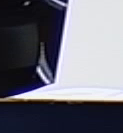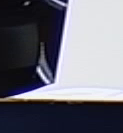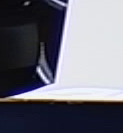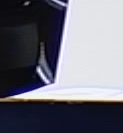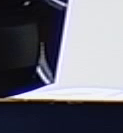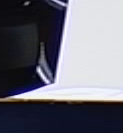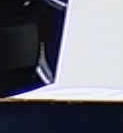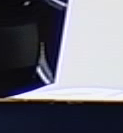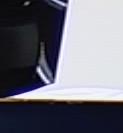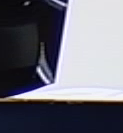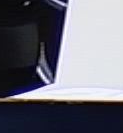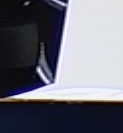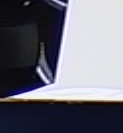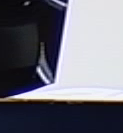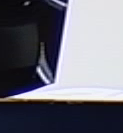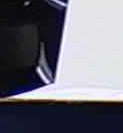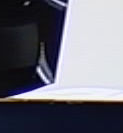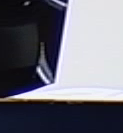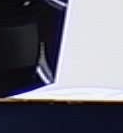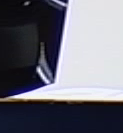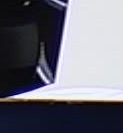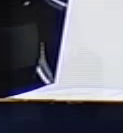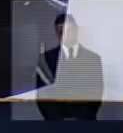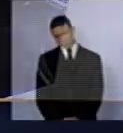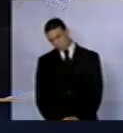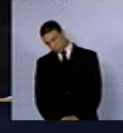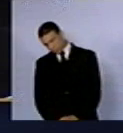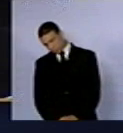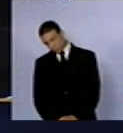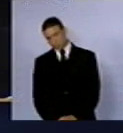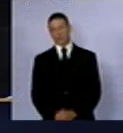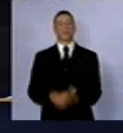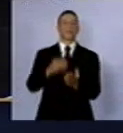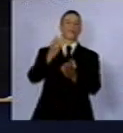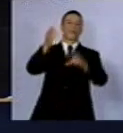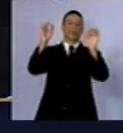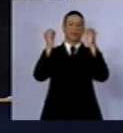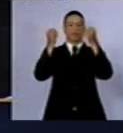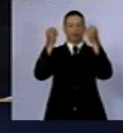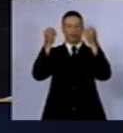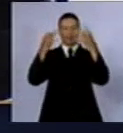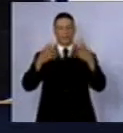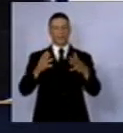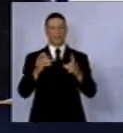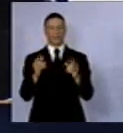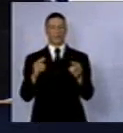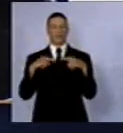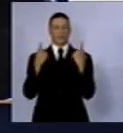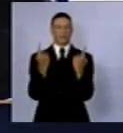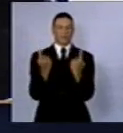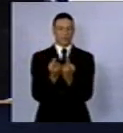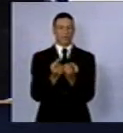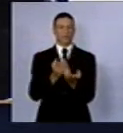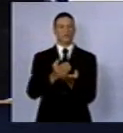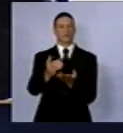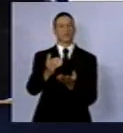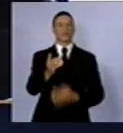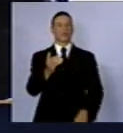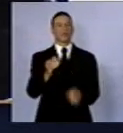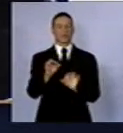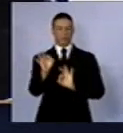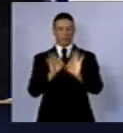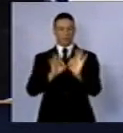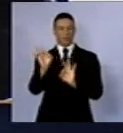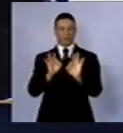mas estavam sempre as partes estarão sempre as partes com o protocolo aberto inclusive